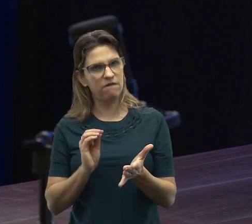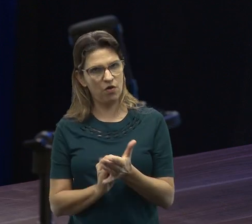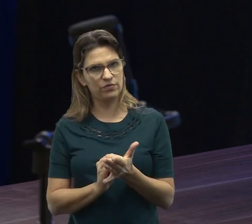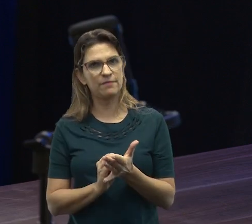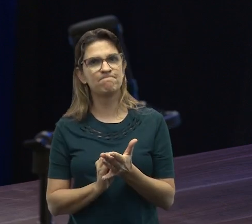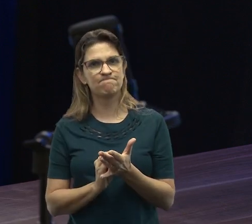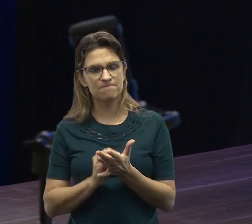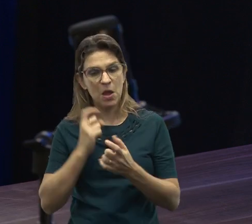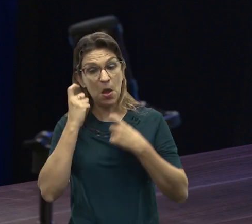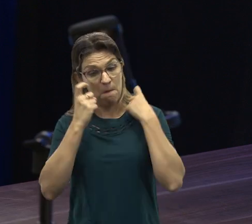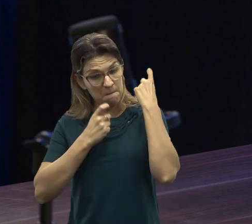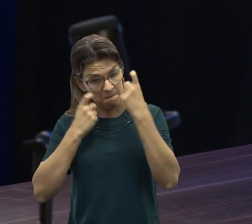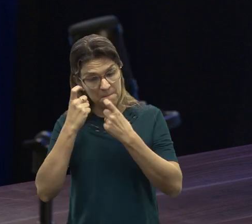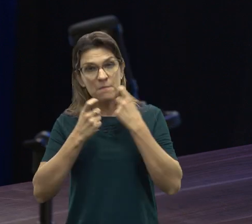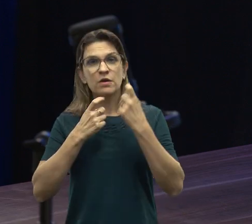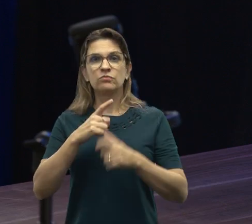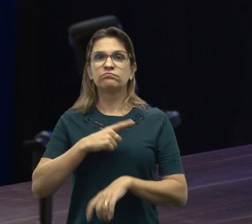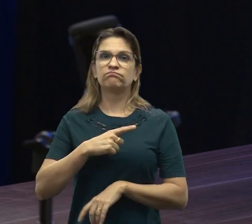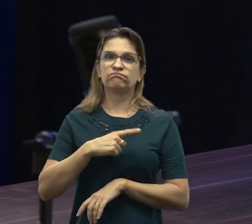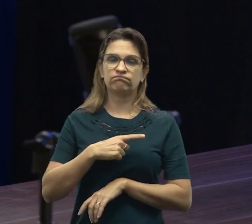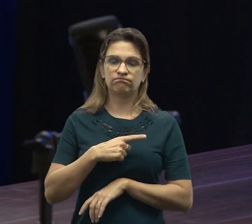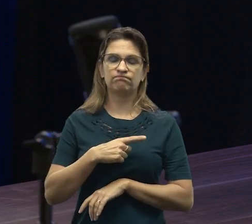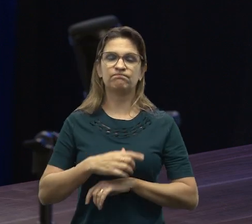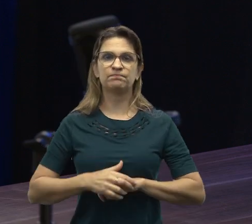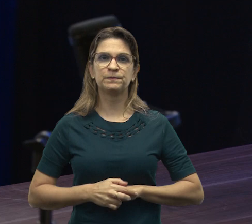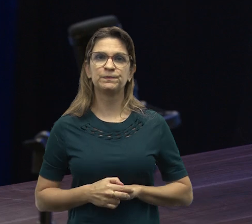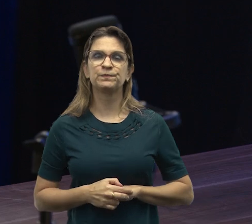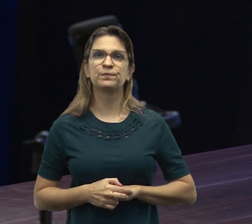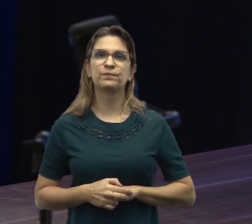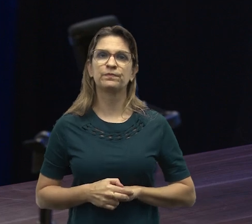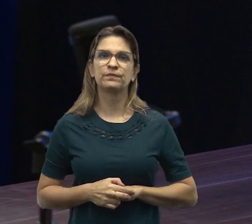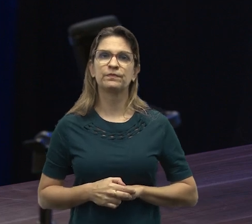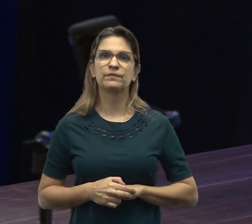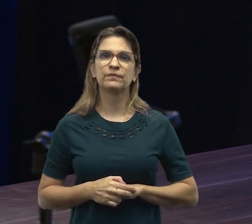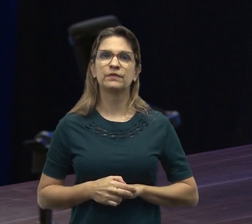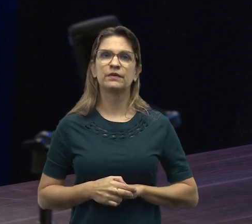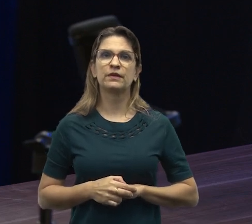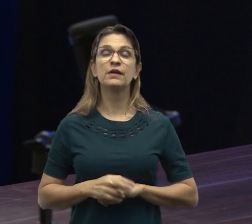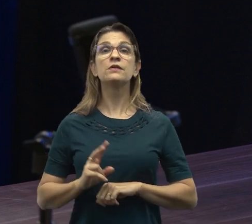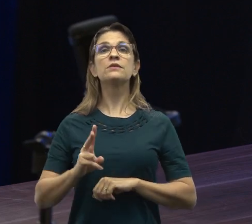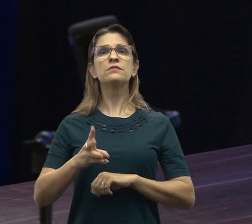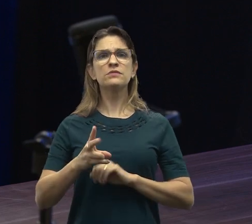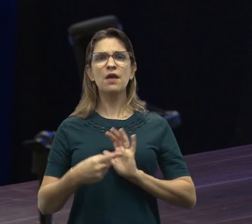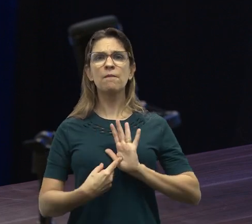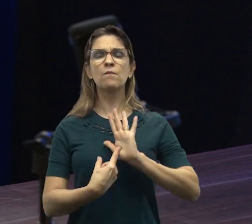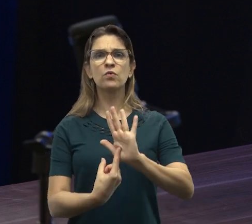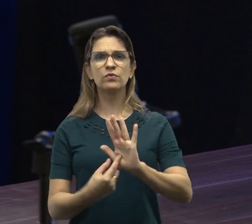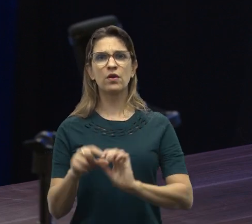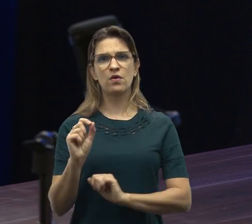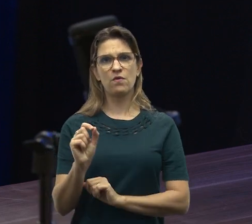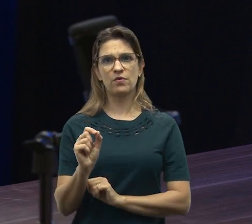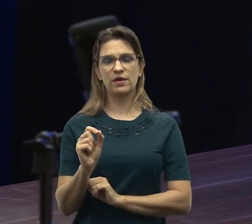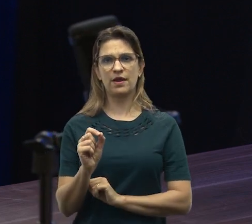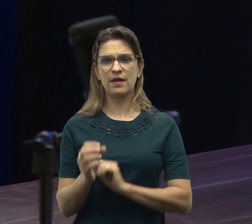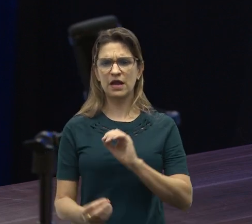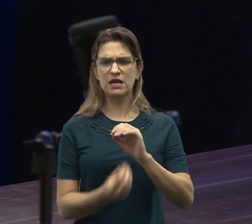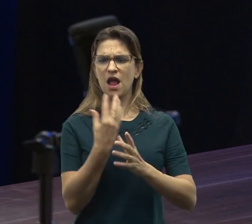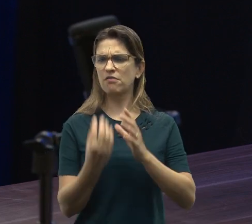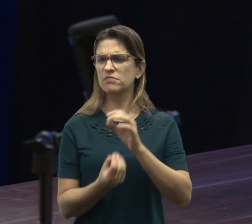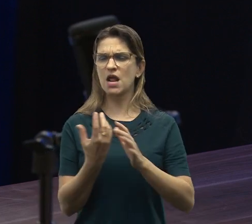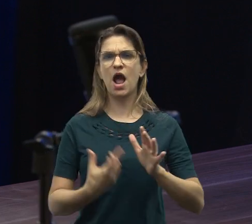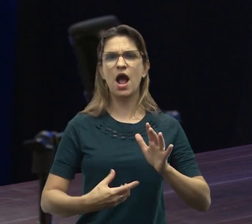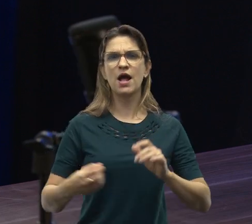Eu sempre defendi que nós vereadores, a gente não precisa inventar novas leis, a gente não